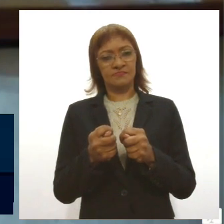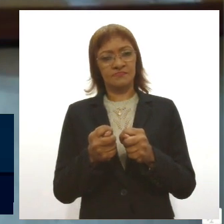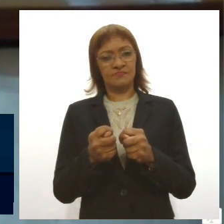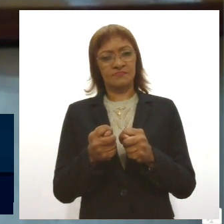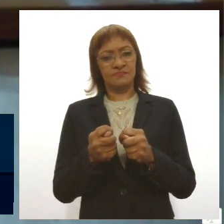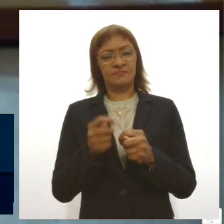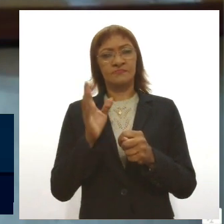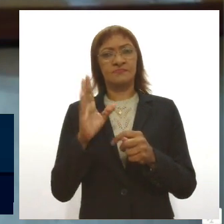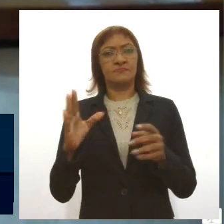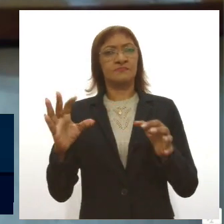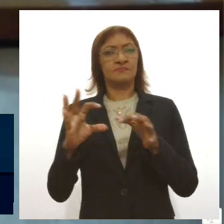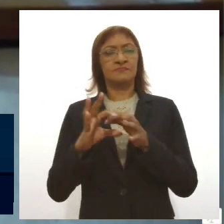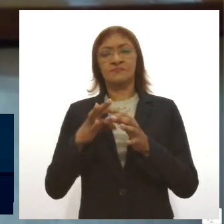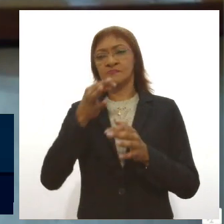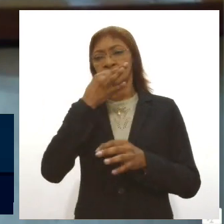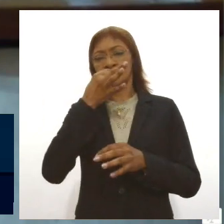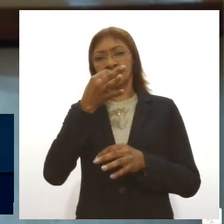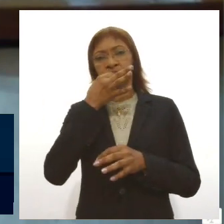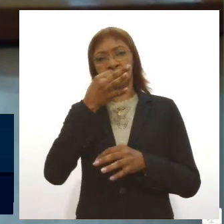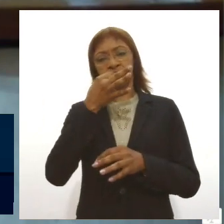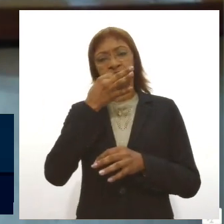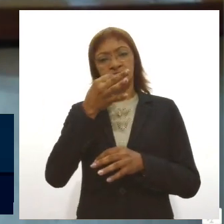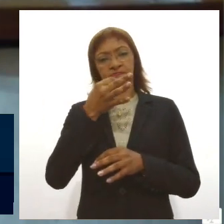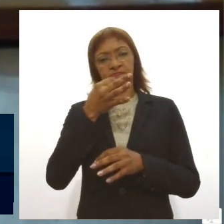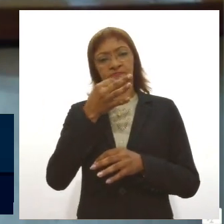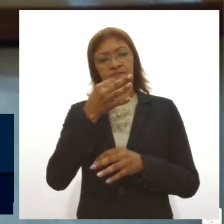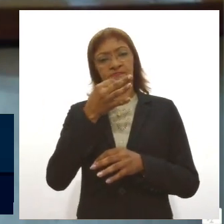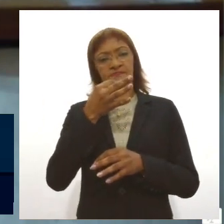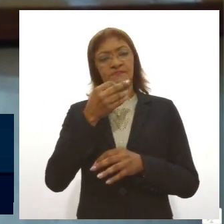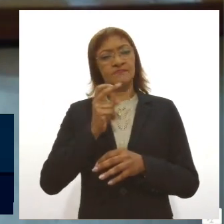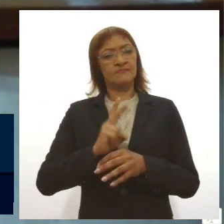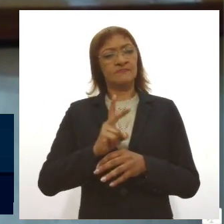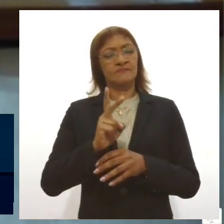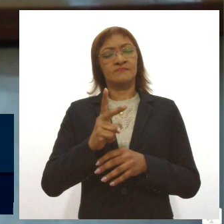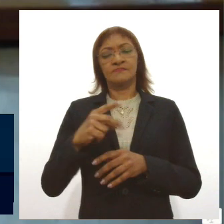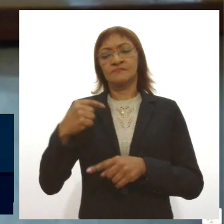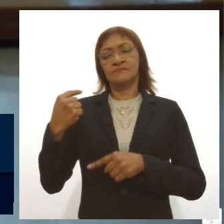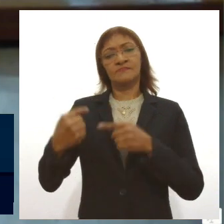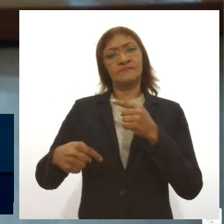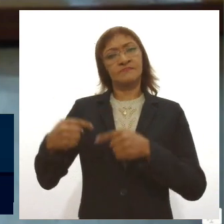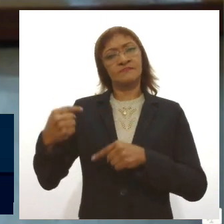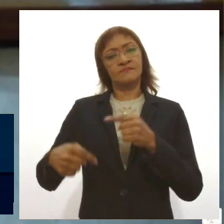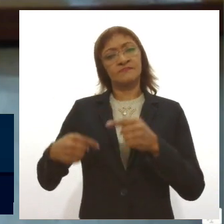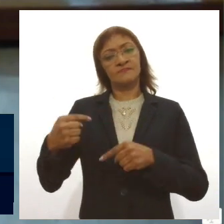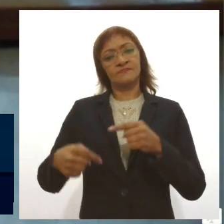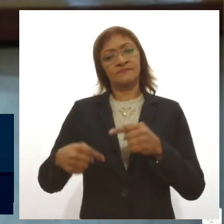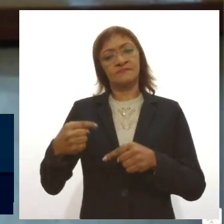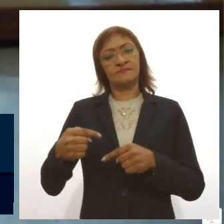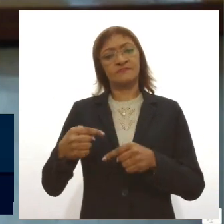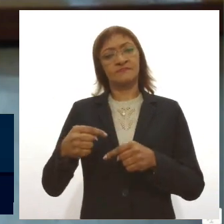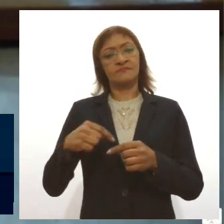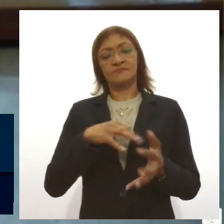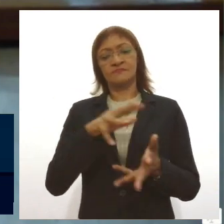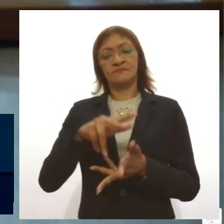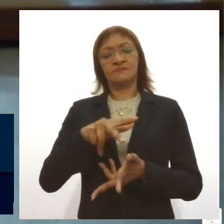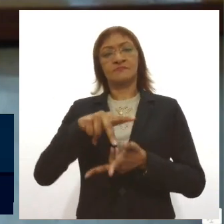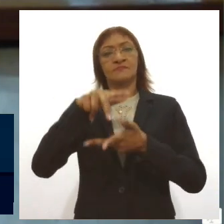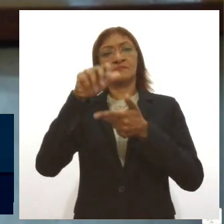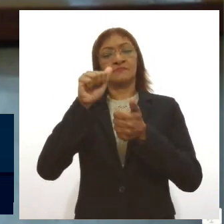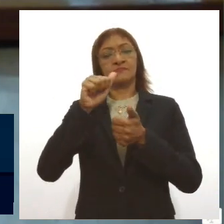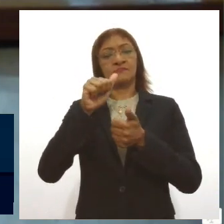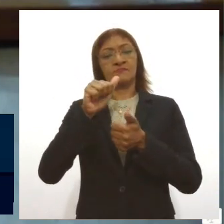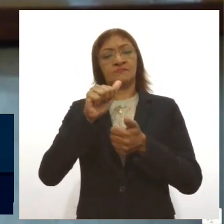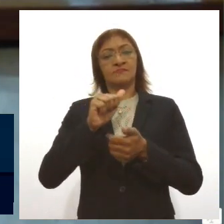dos formadores de opinião, do poder constituído, que faz com que essa política possa ter sustentabilidade nas suas